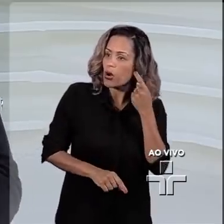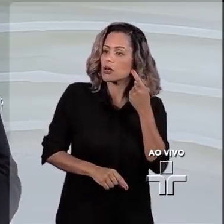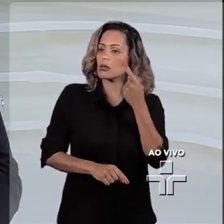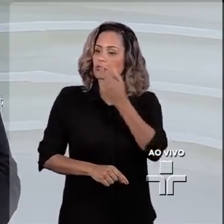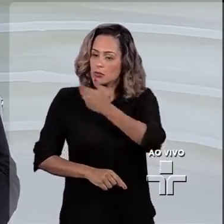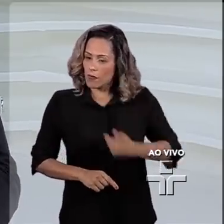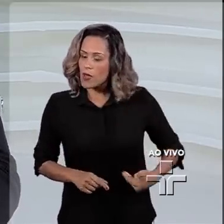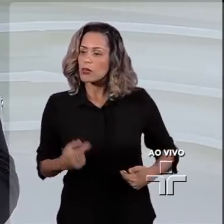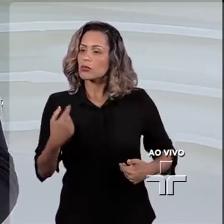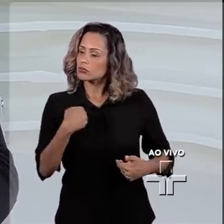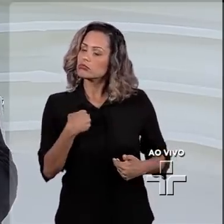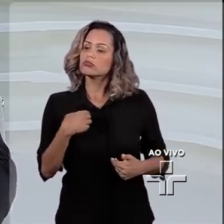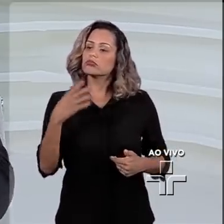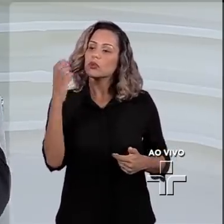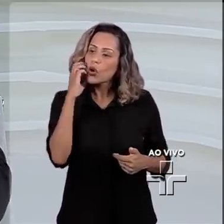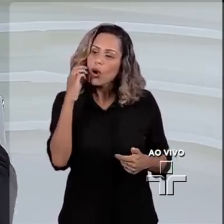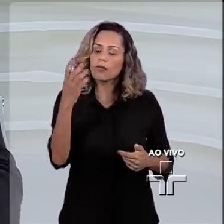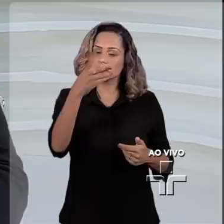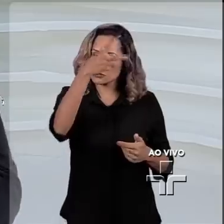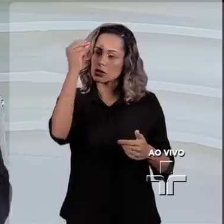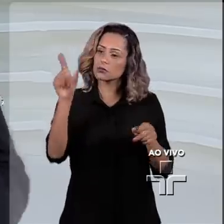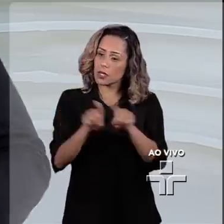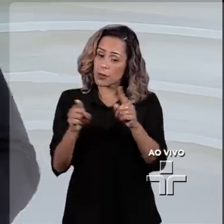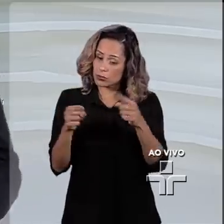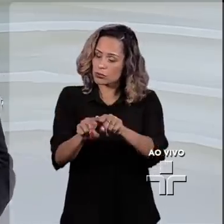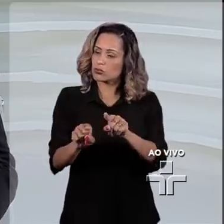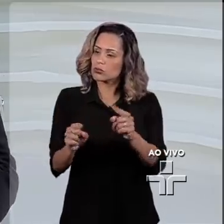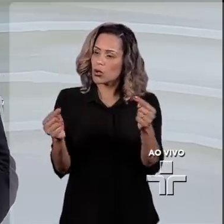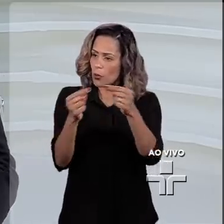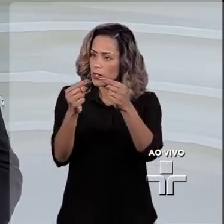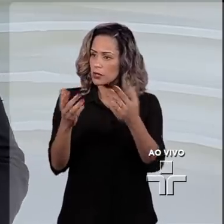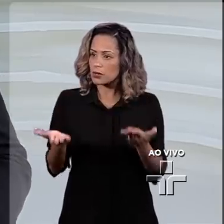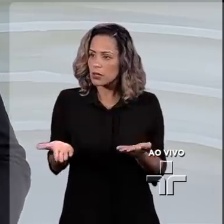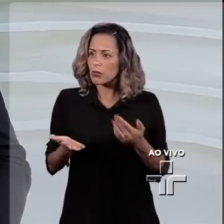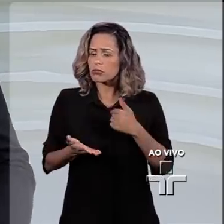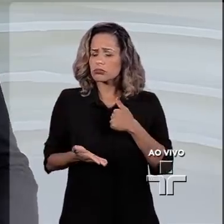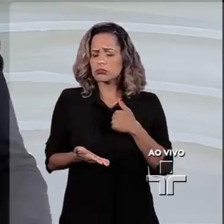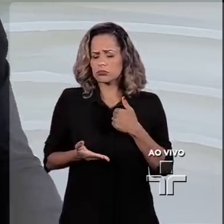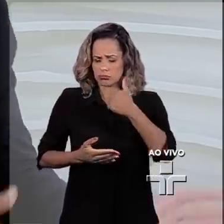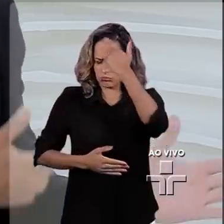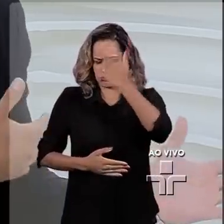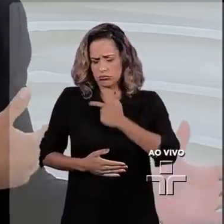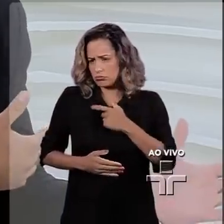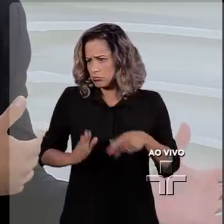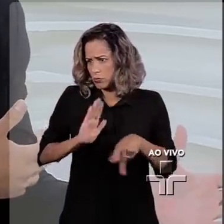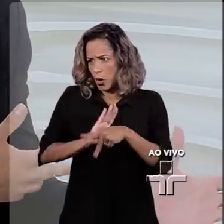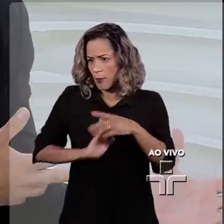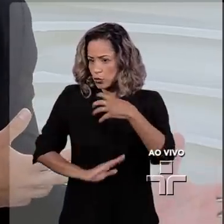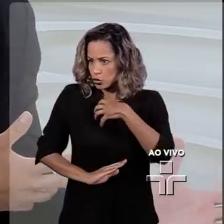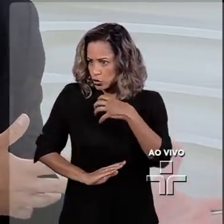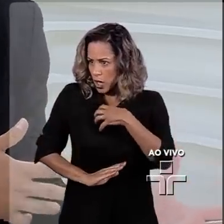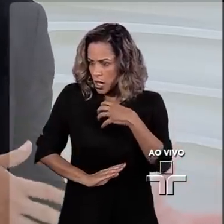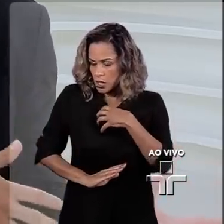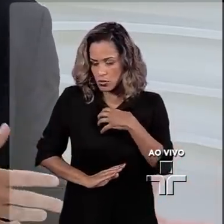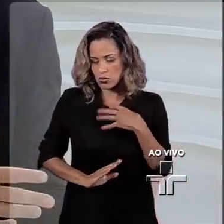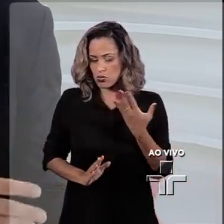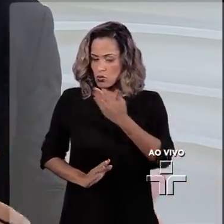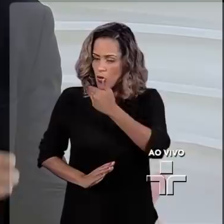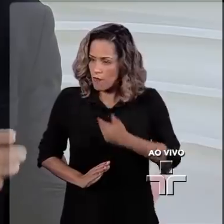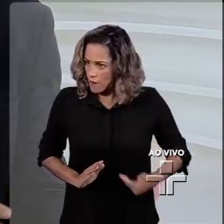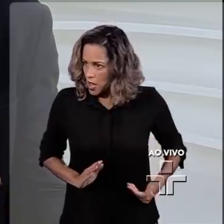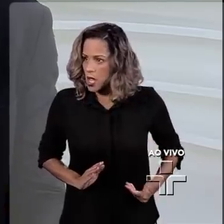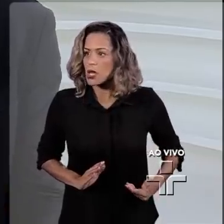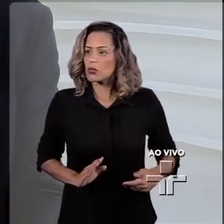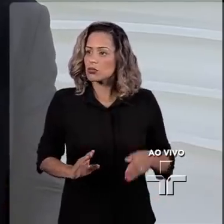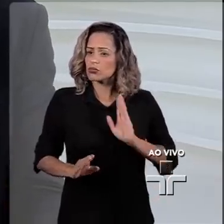secretário ou o comportamento nesse ou naquele dia que me define. Eu sou quem eu sou, desde que me conheço por gente, tenho tido